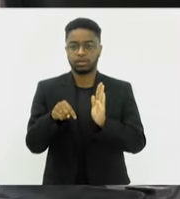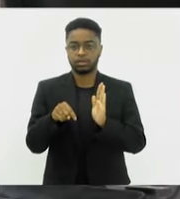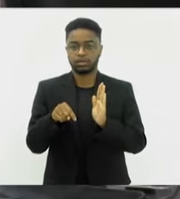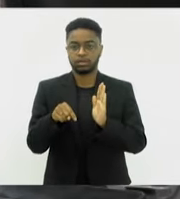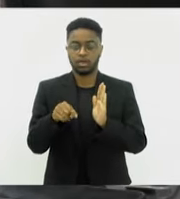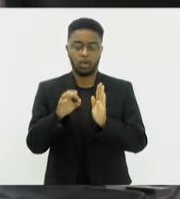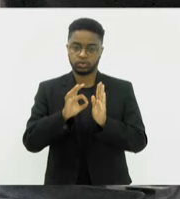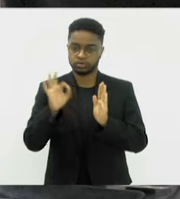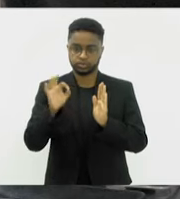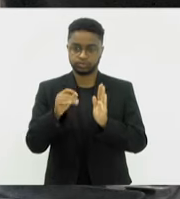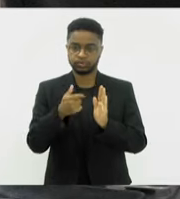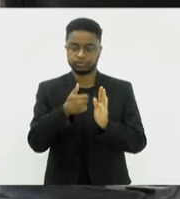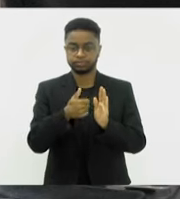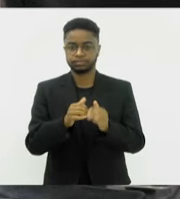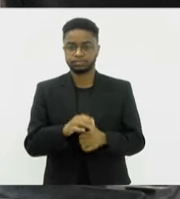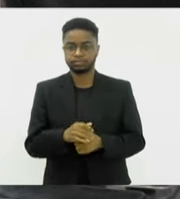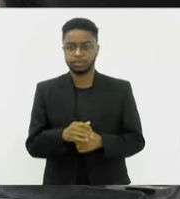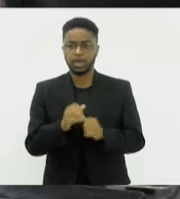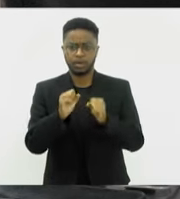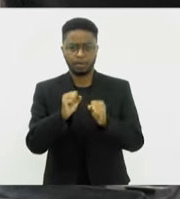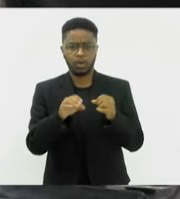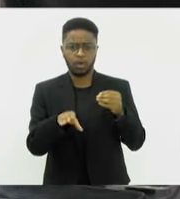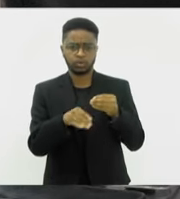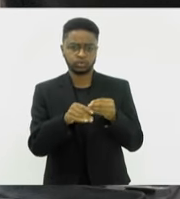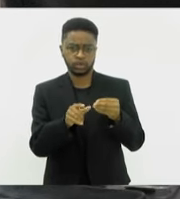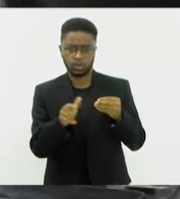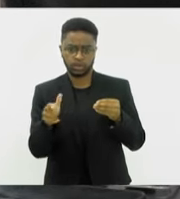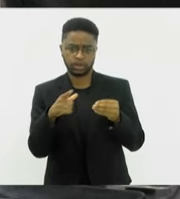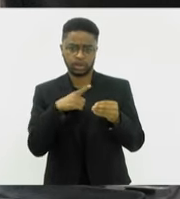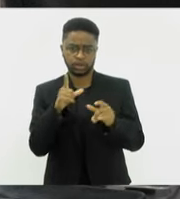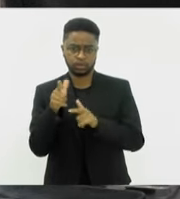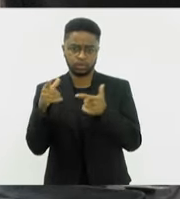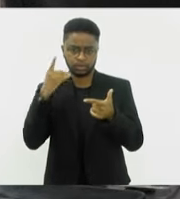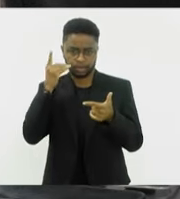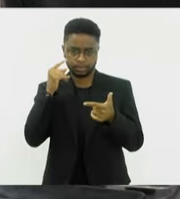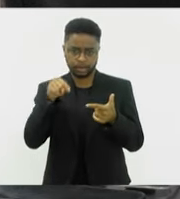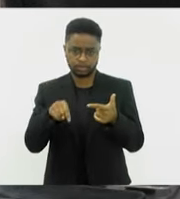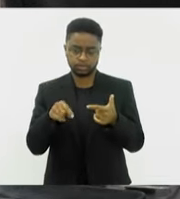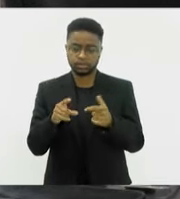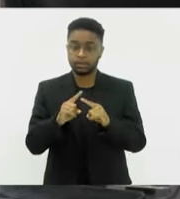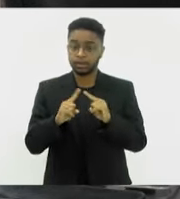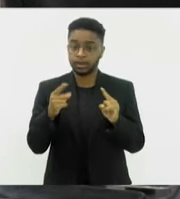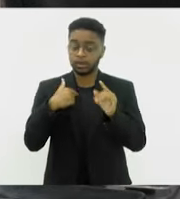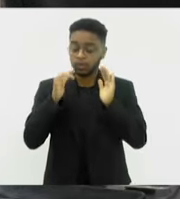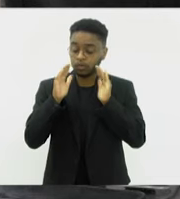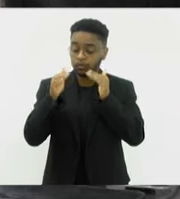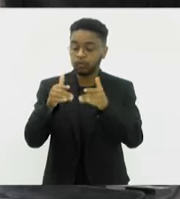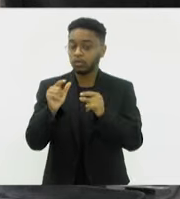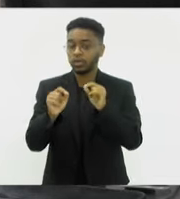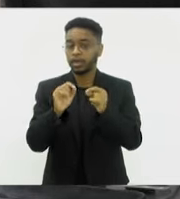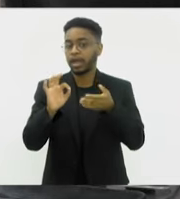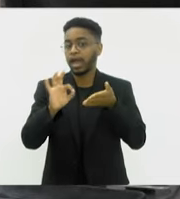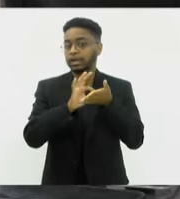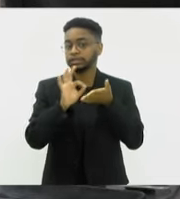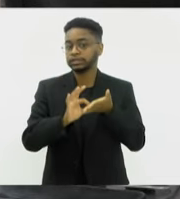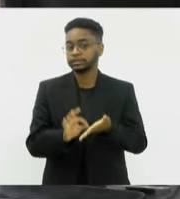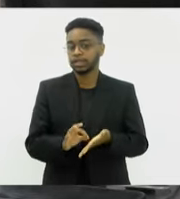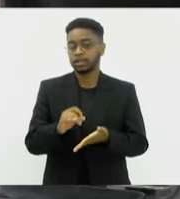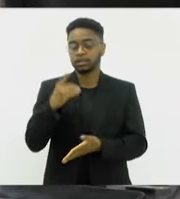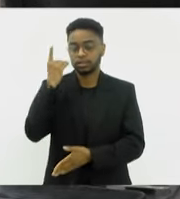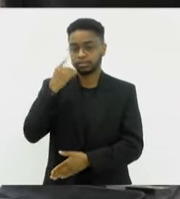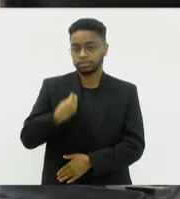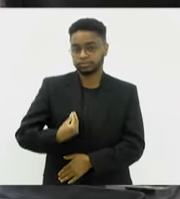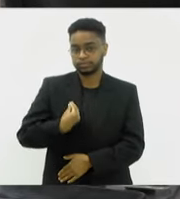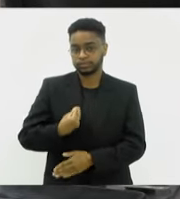Está ótimo. Não, pode fazer mais uma, porque acho que tem mais deputados aqui. Mas eu me ative aqui nas assinaturas aos deputados que estavam na